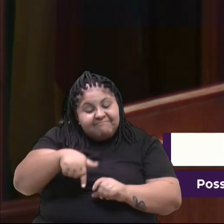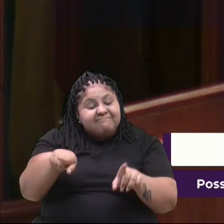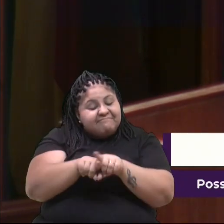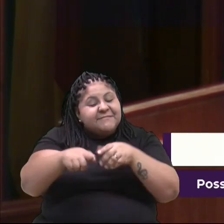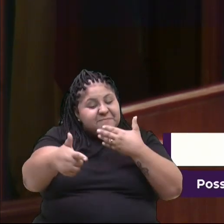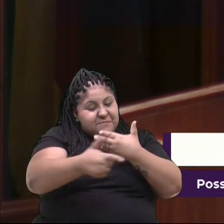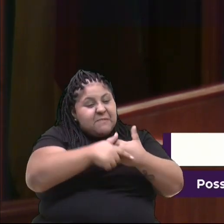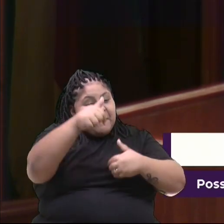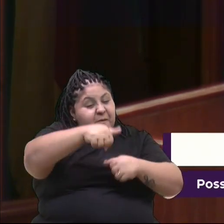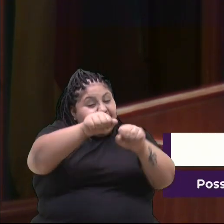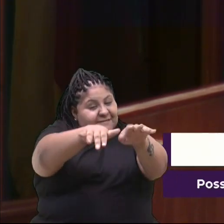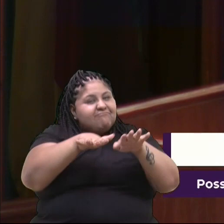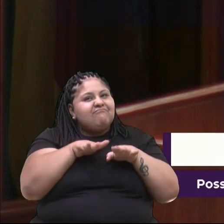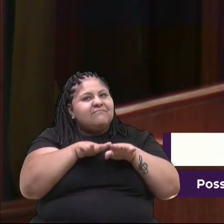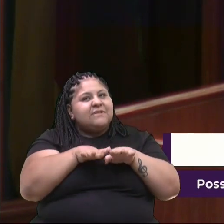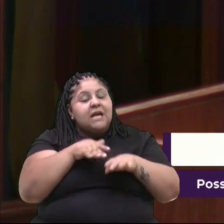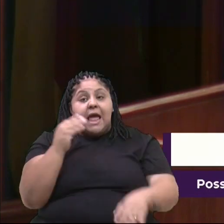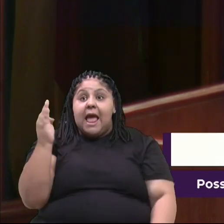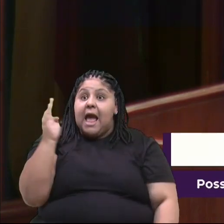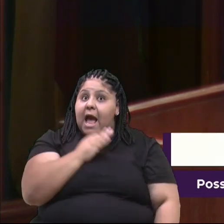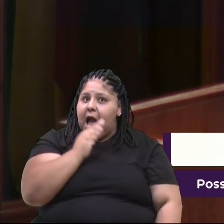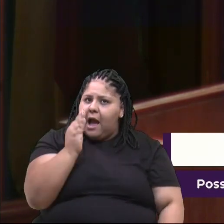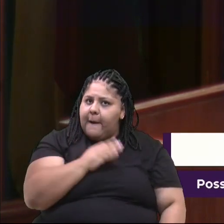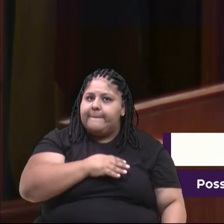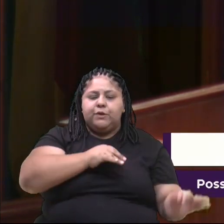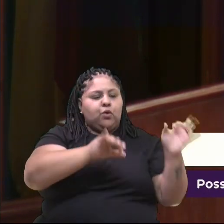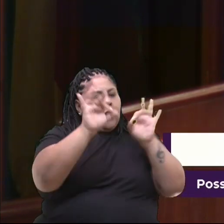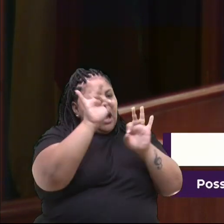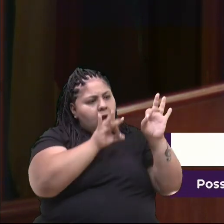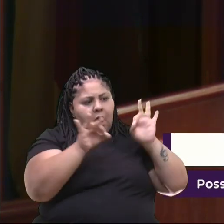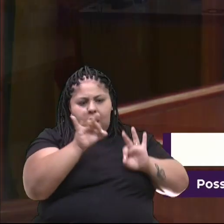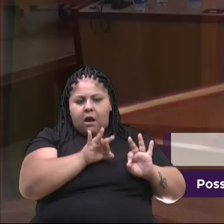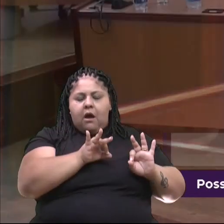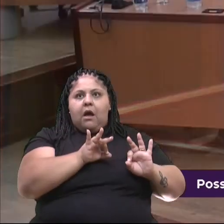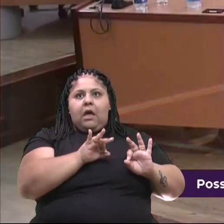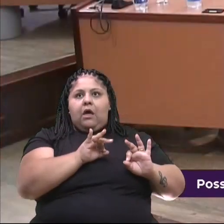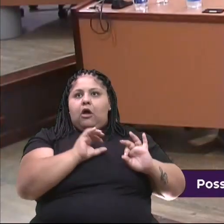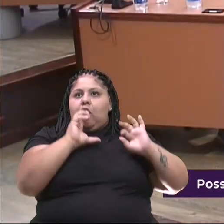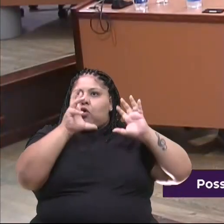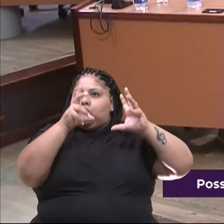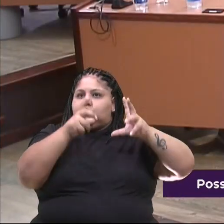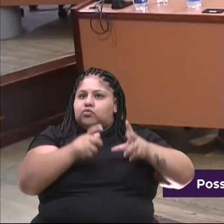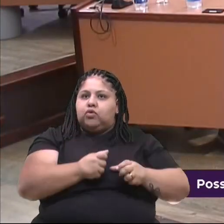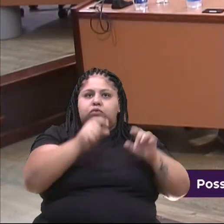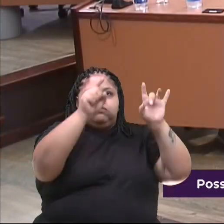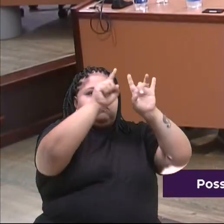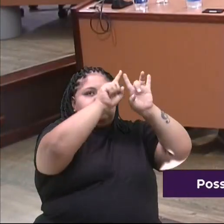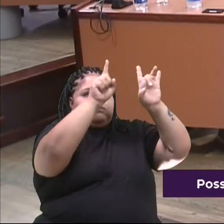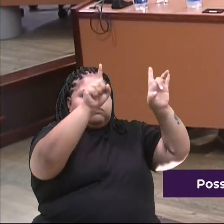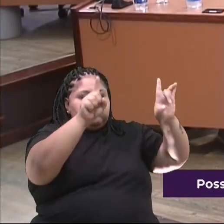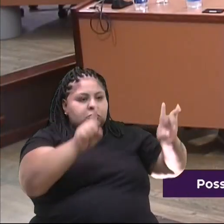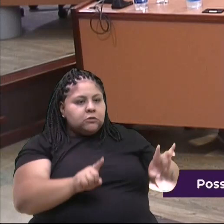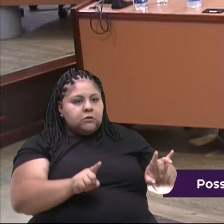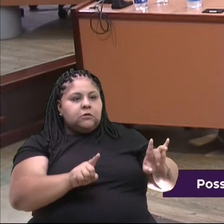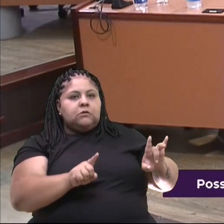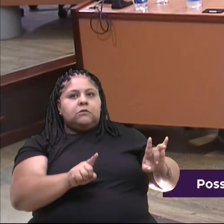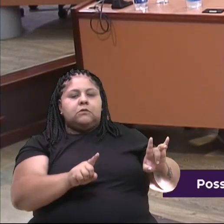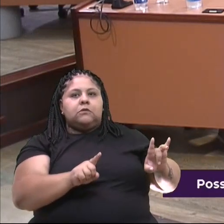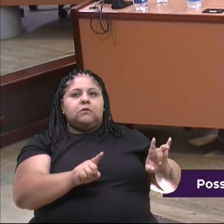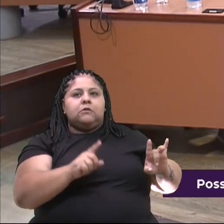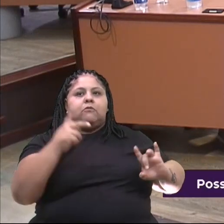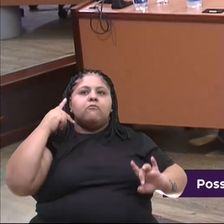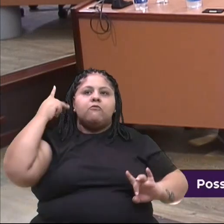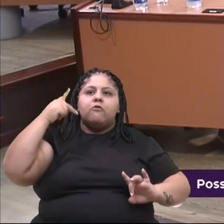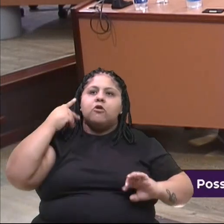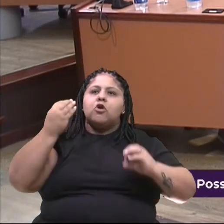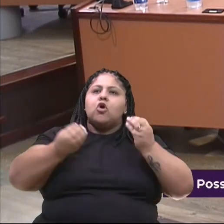no Parlamento. É urgente planejarmos com todos os servidores, assessorias, vereadores,